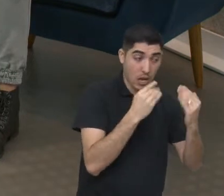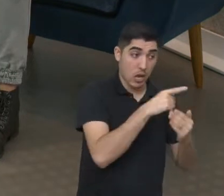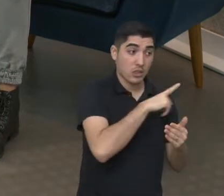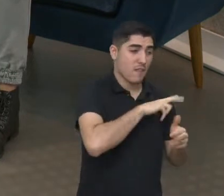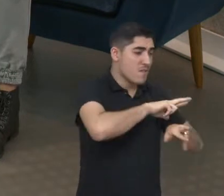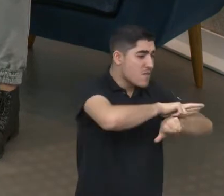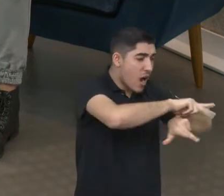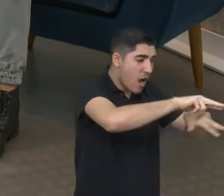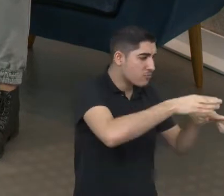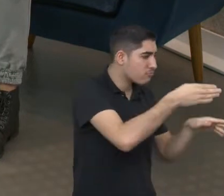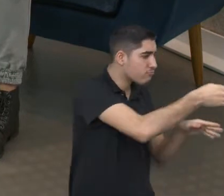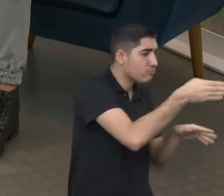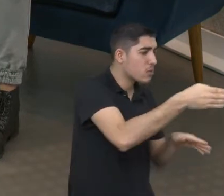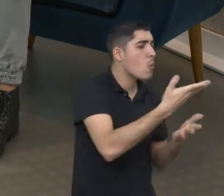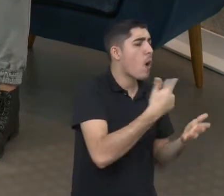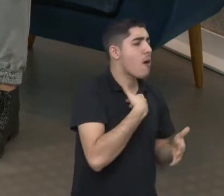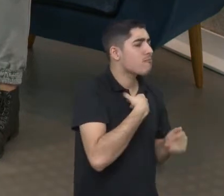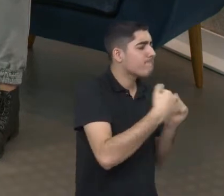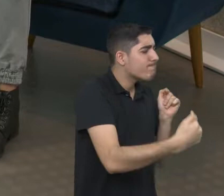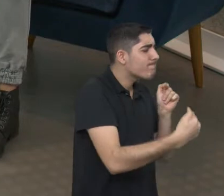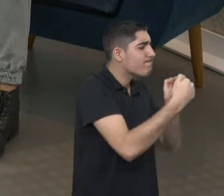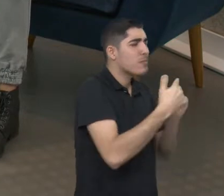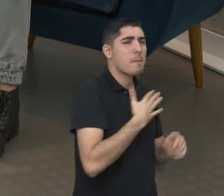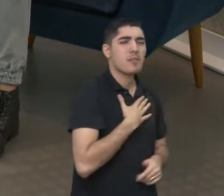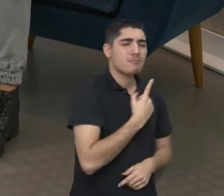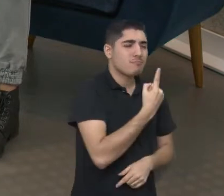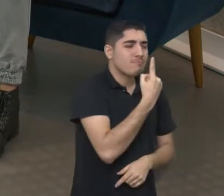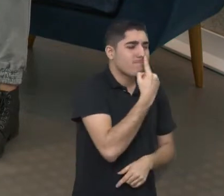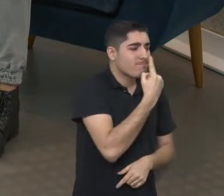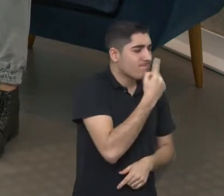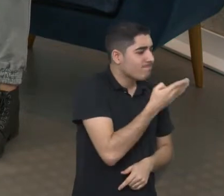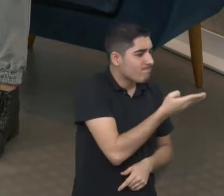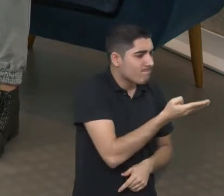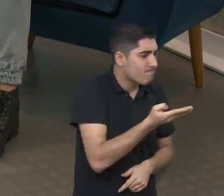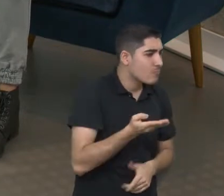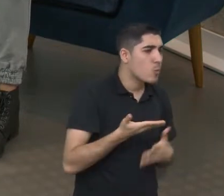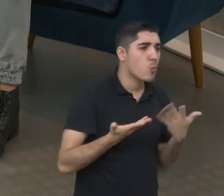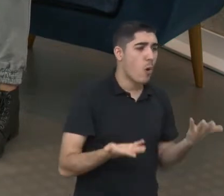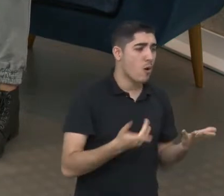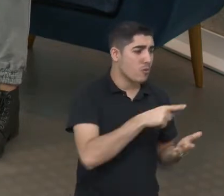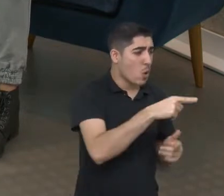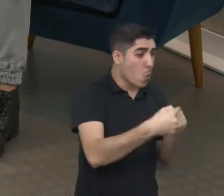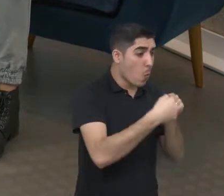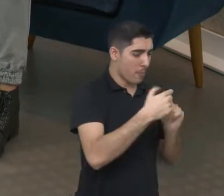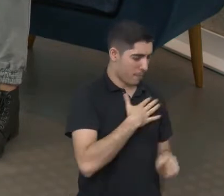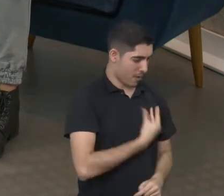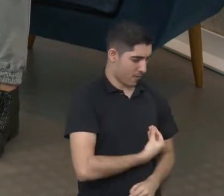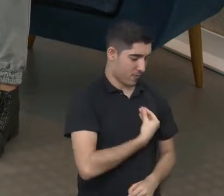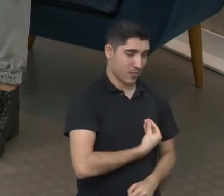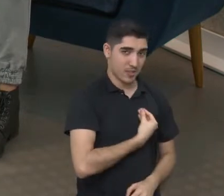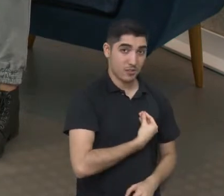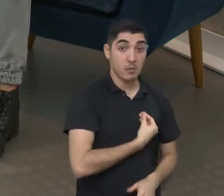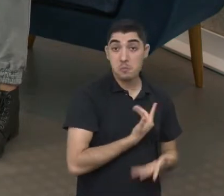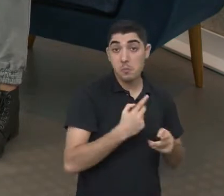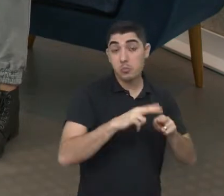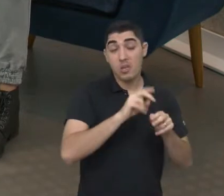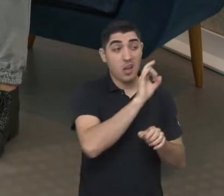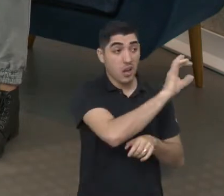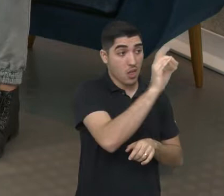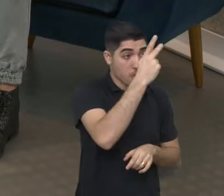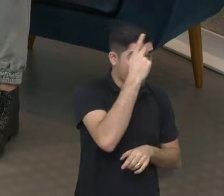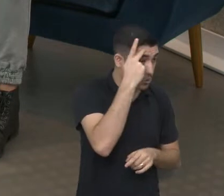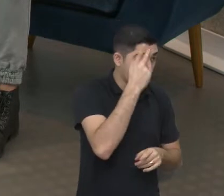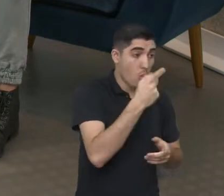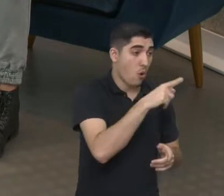ele passar por várias áreas e ver qual eu me identifico mais, qual mexeu mais comigo, qual que faz mais sentido para mim. Porque cada um vai se encontrar em